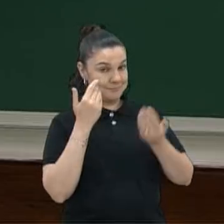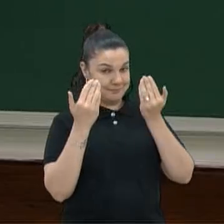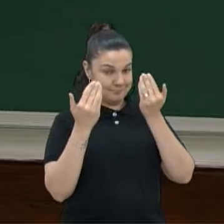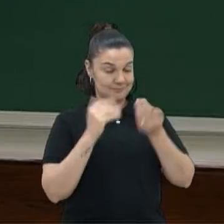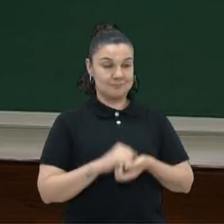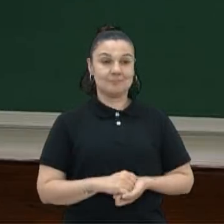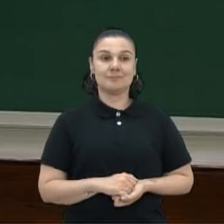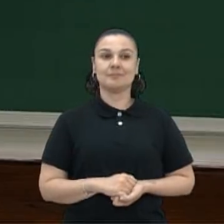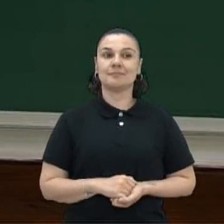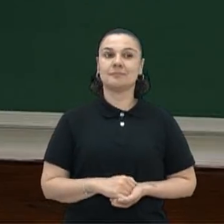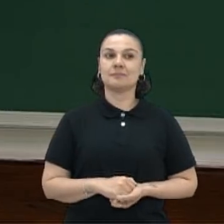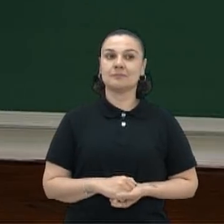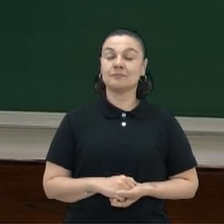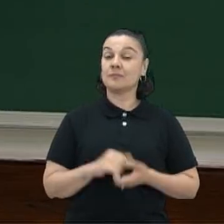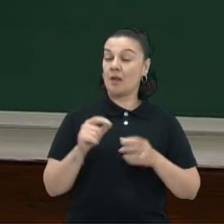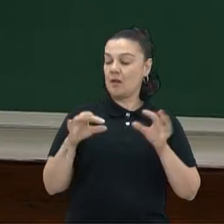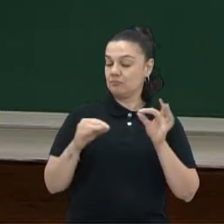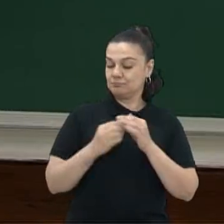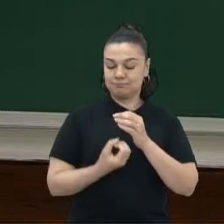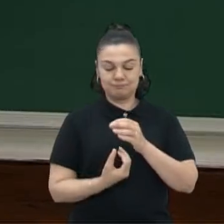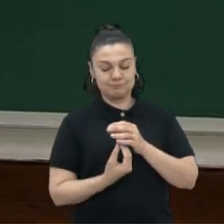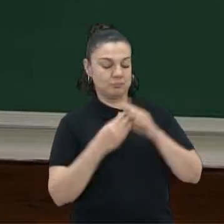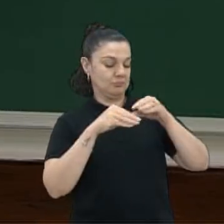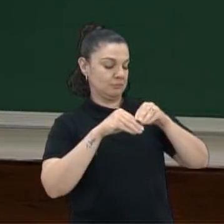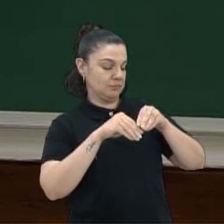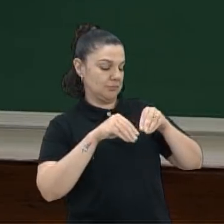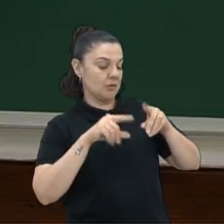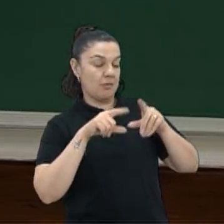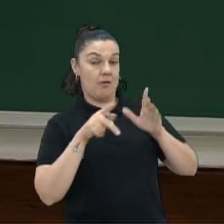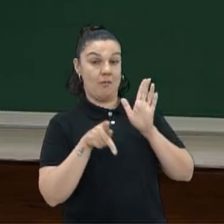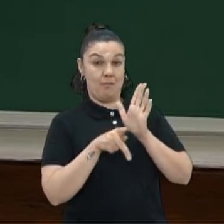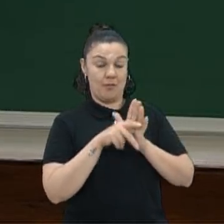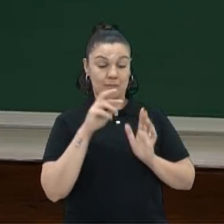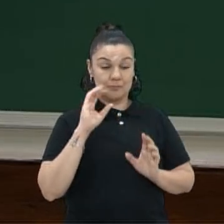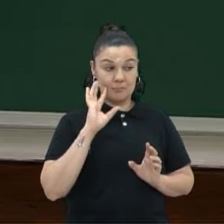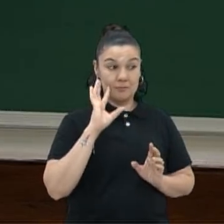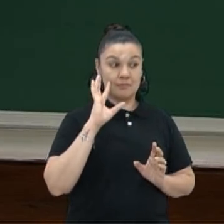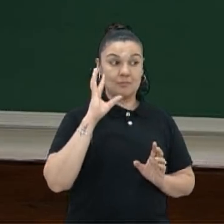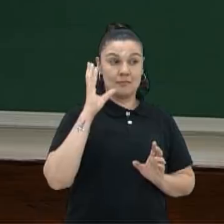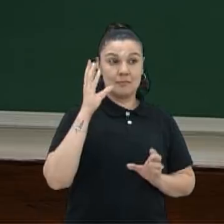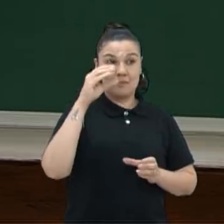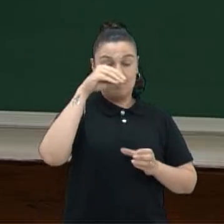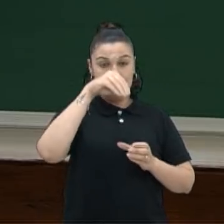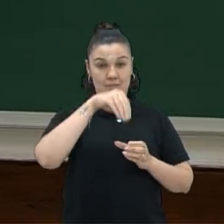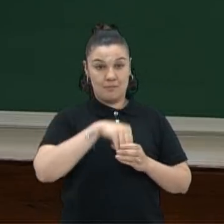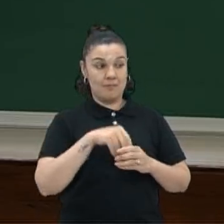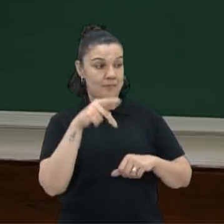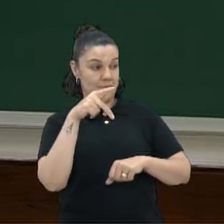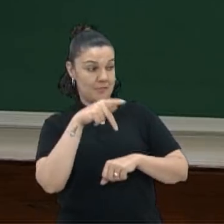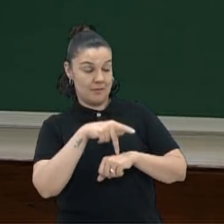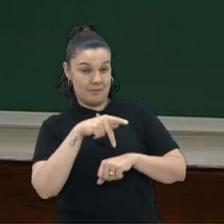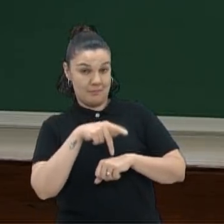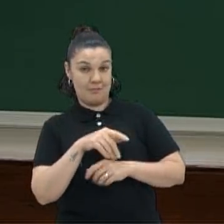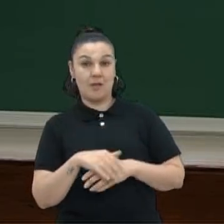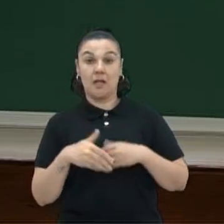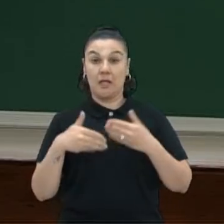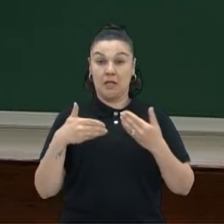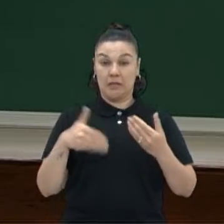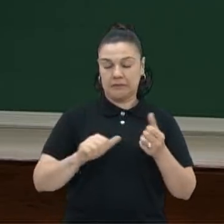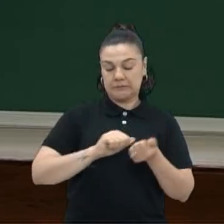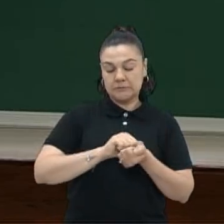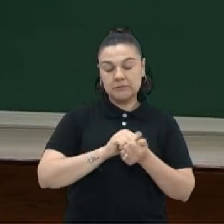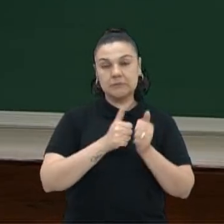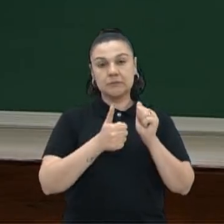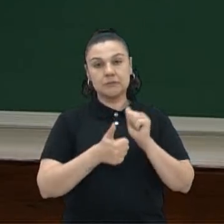analisar? A formação do solo é produto da ação dos agentes internos nas rochas. Ele é formado